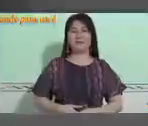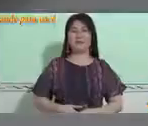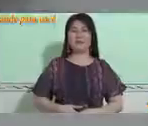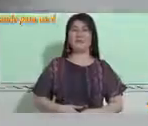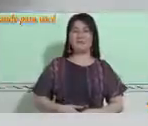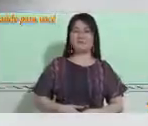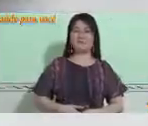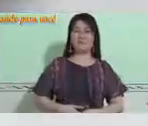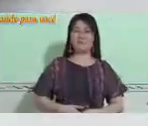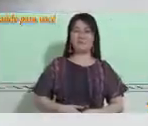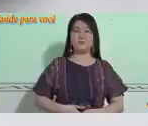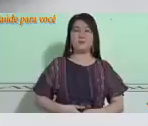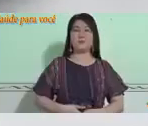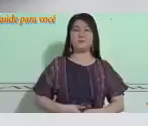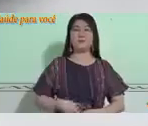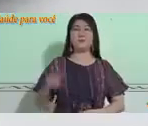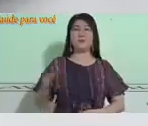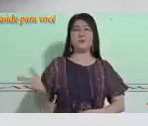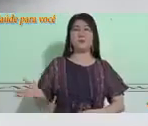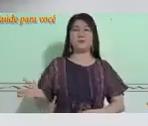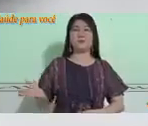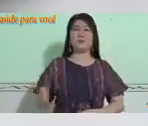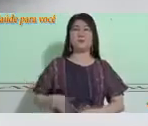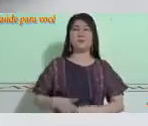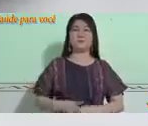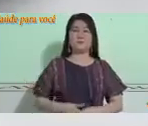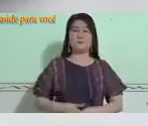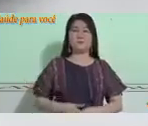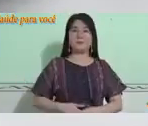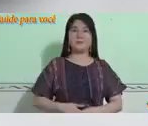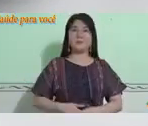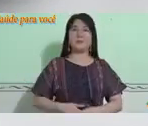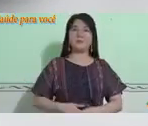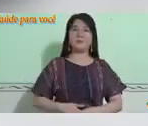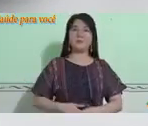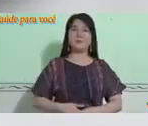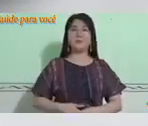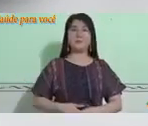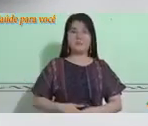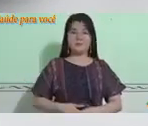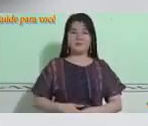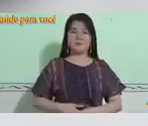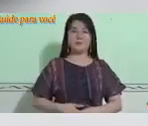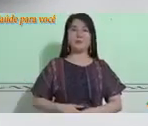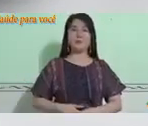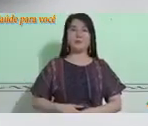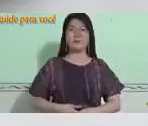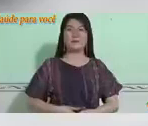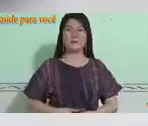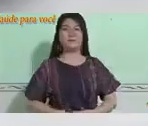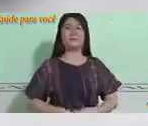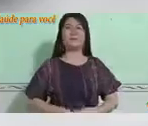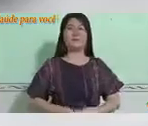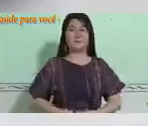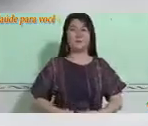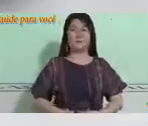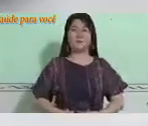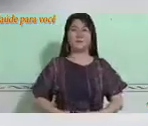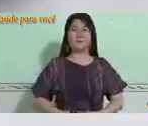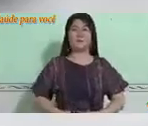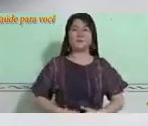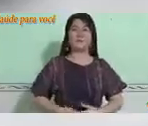Assim, vírgula, precisa tomar os remédios para substituir os hormônios que a tireoide produzia para manter o peso adequado